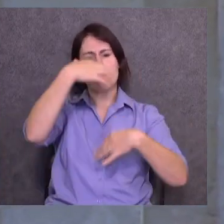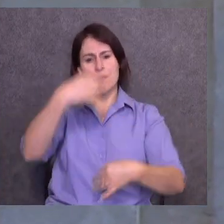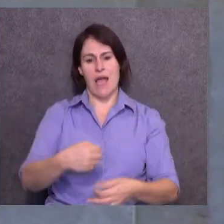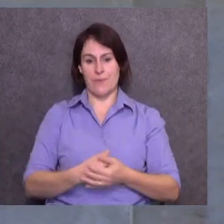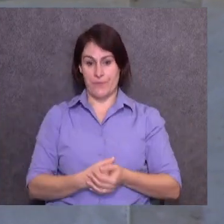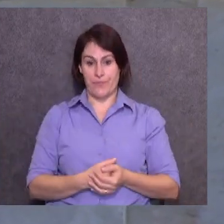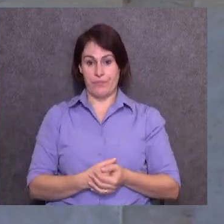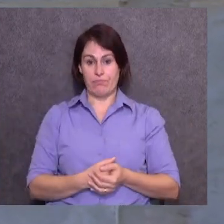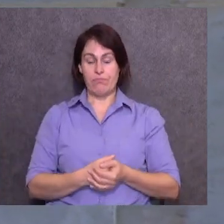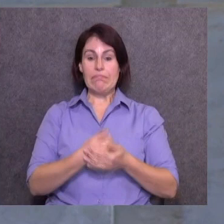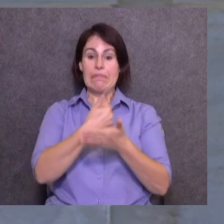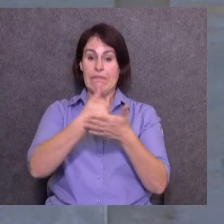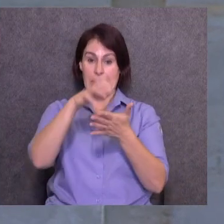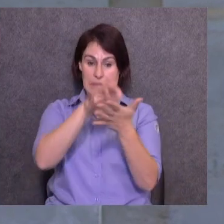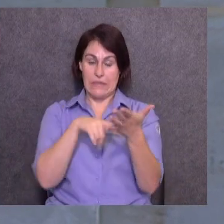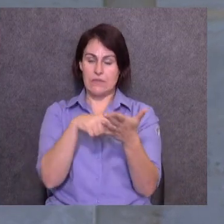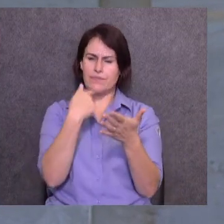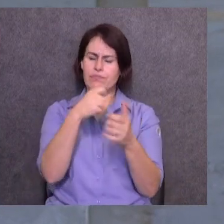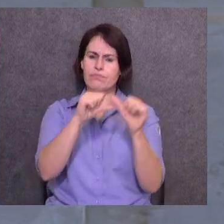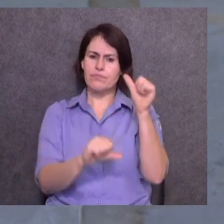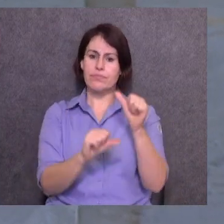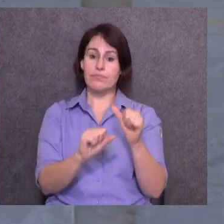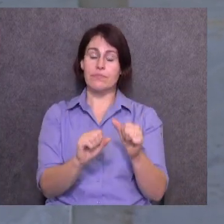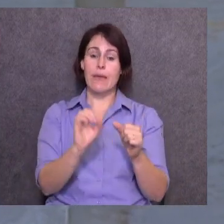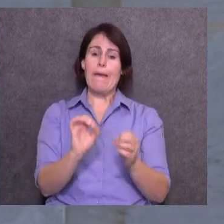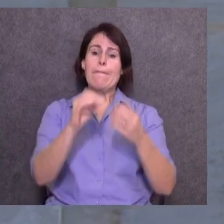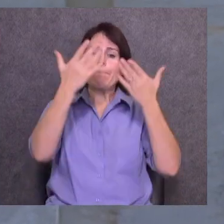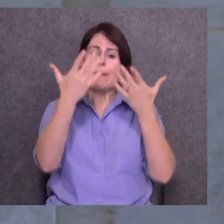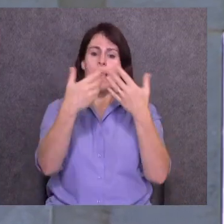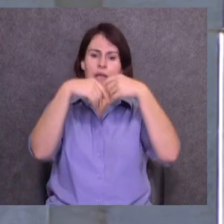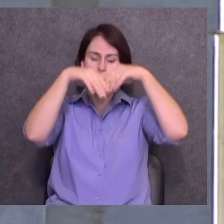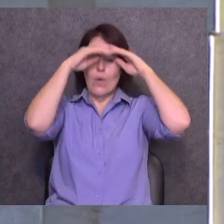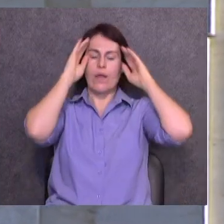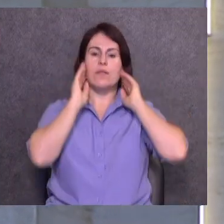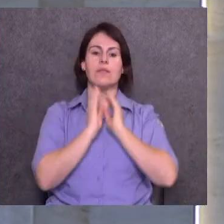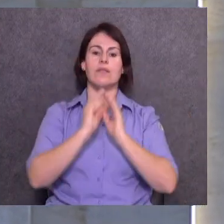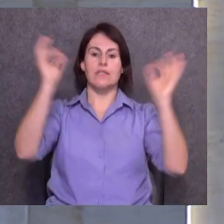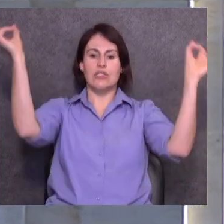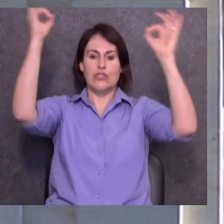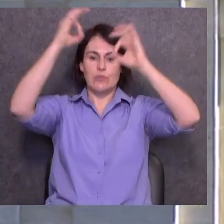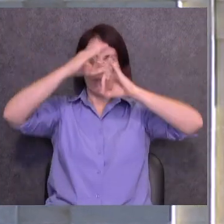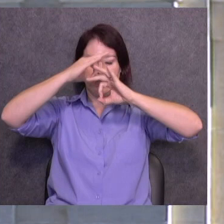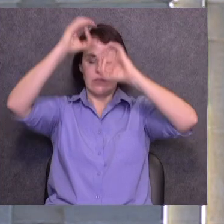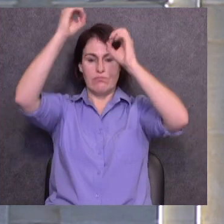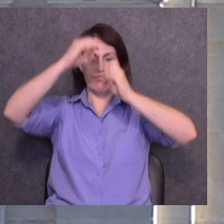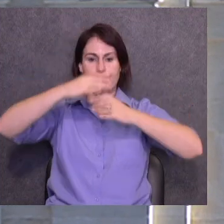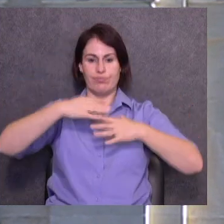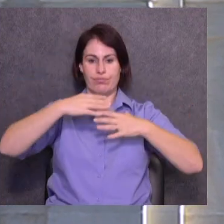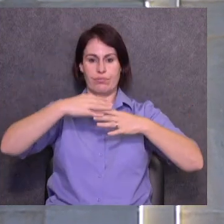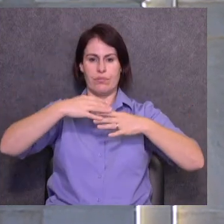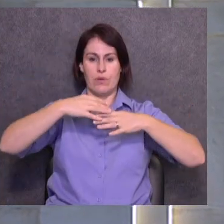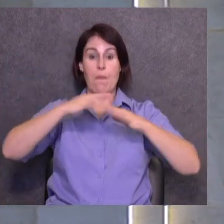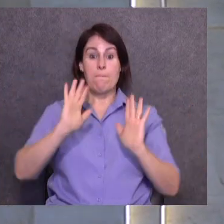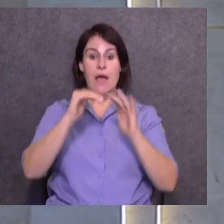Evangelho, Maria recebe como primeira o dom do Espírito Santo. É sobre ela, antes de mais, que diz o Evangelho